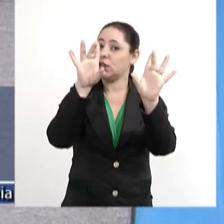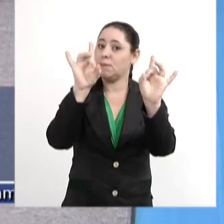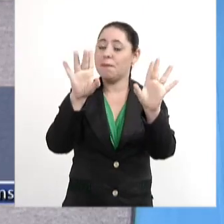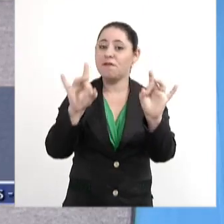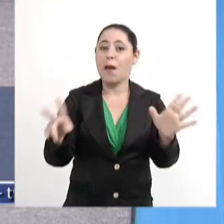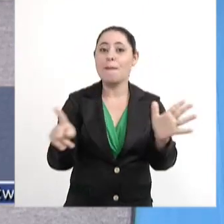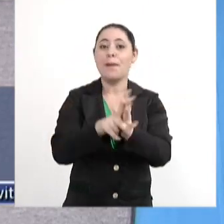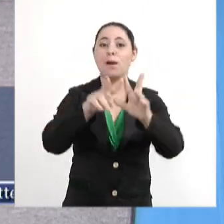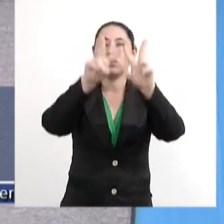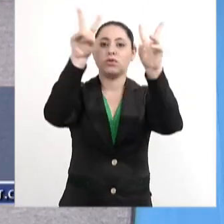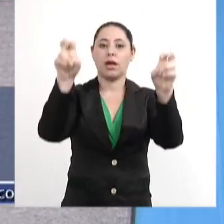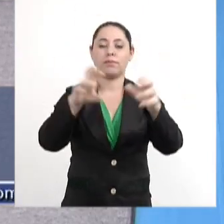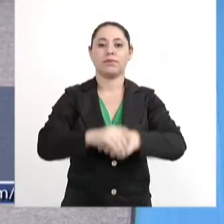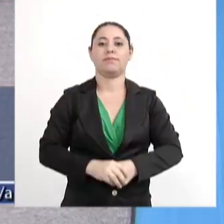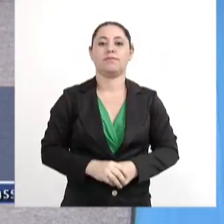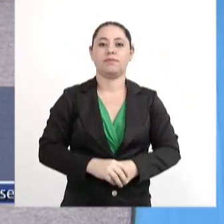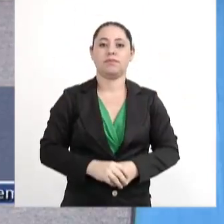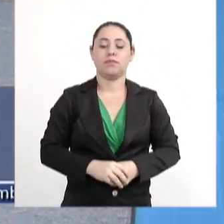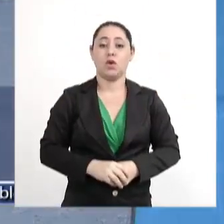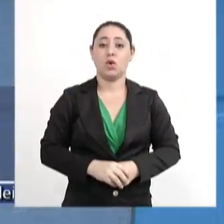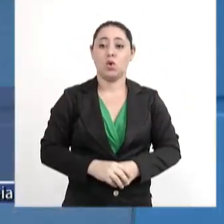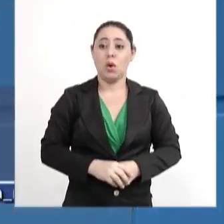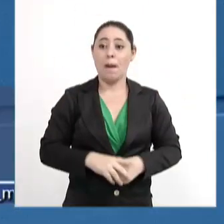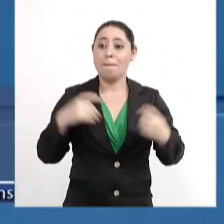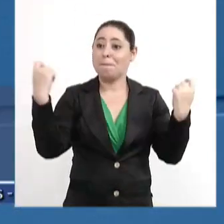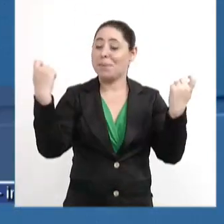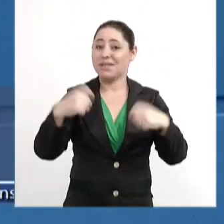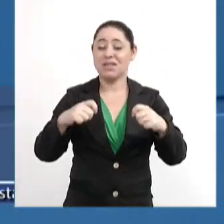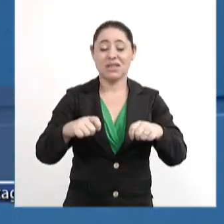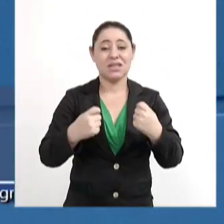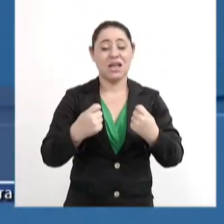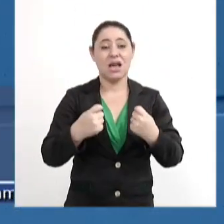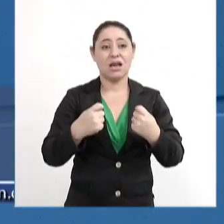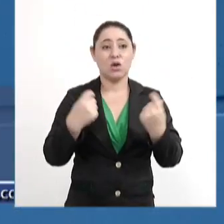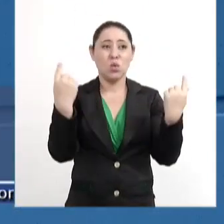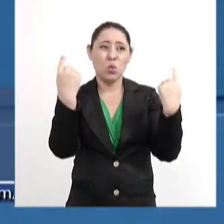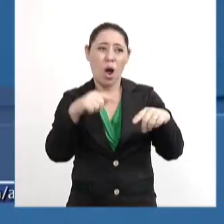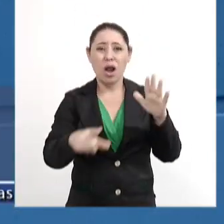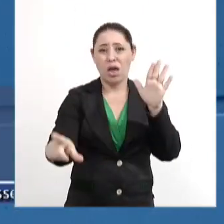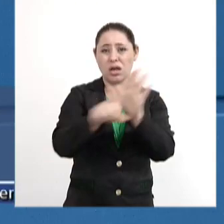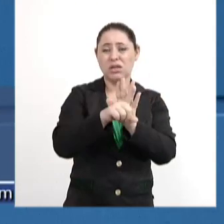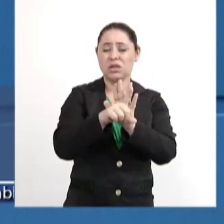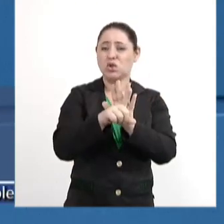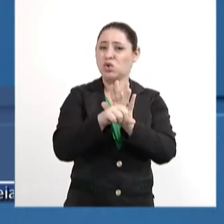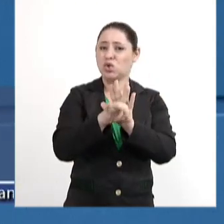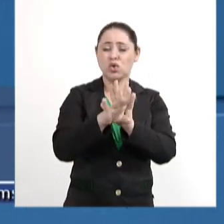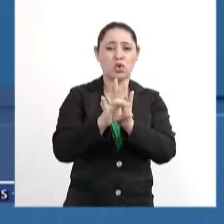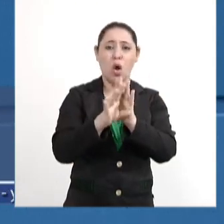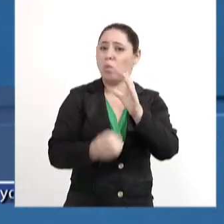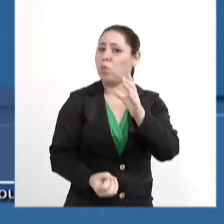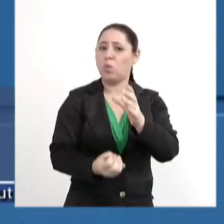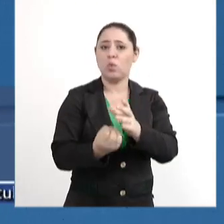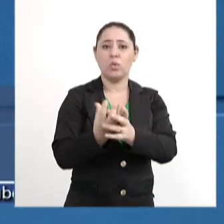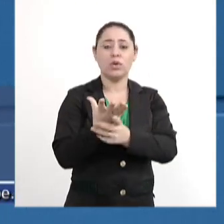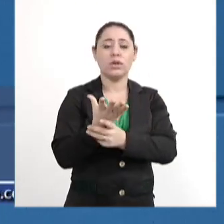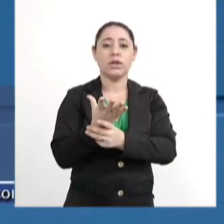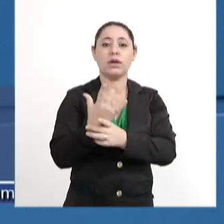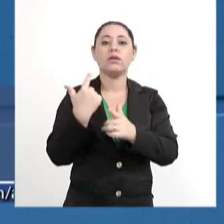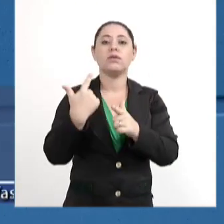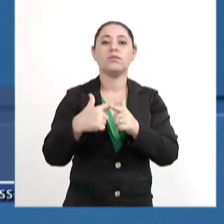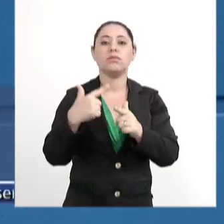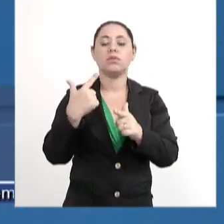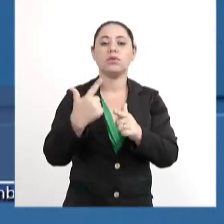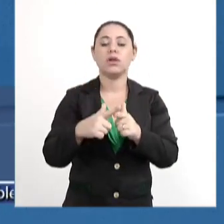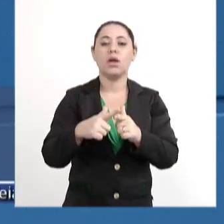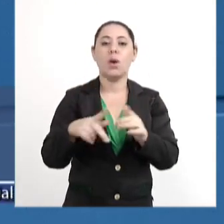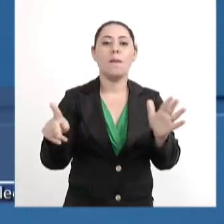sobre o assunto. Nós deveríamos estar combatendo alguma lei. Essa lei só não chegou a nascer porque o